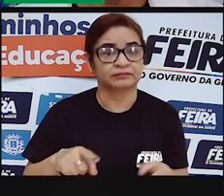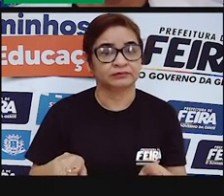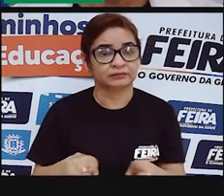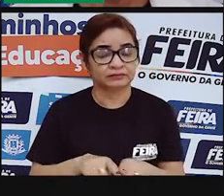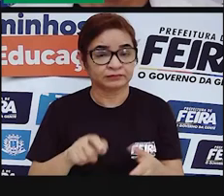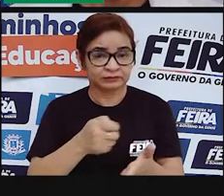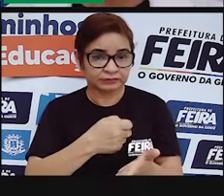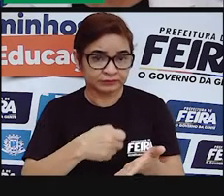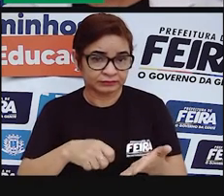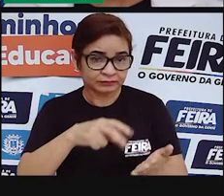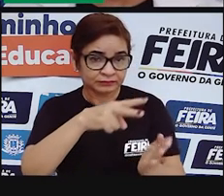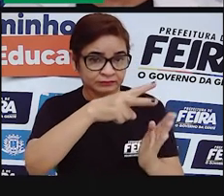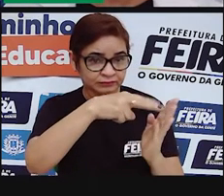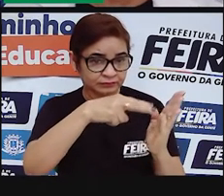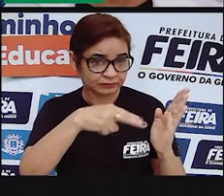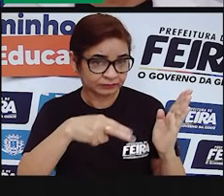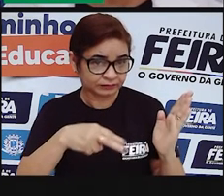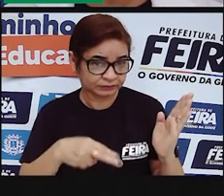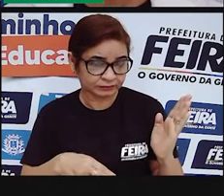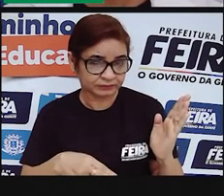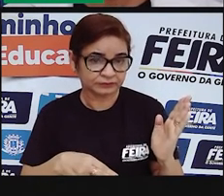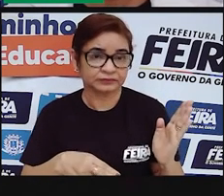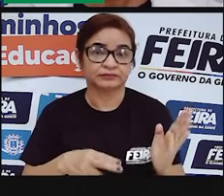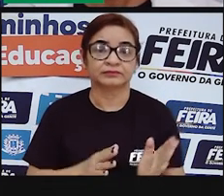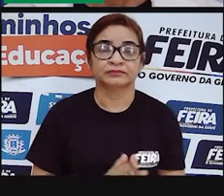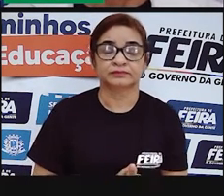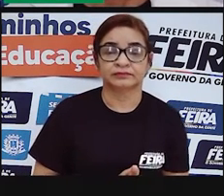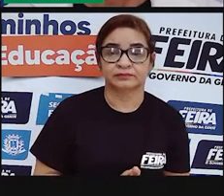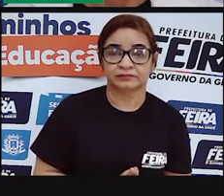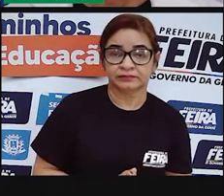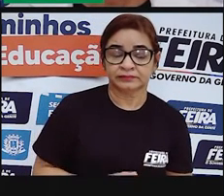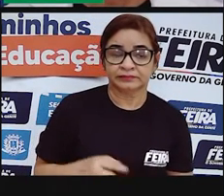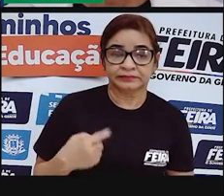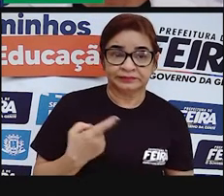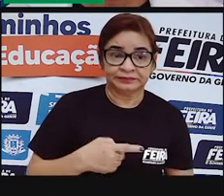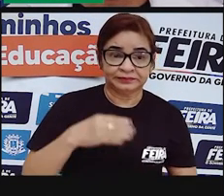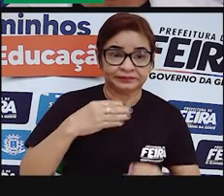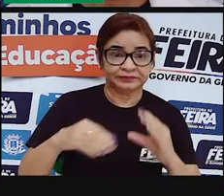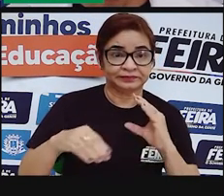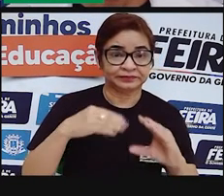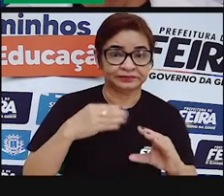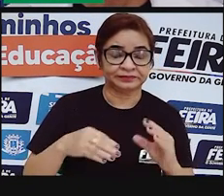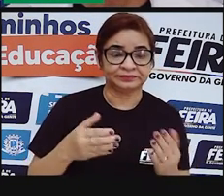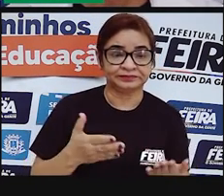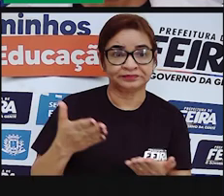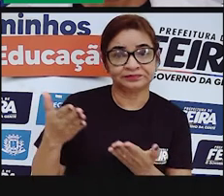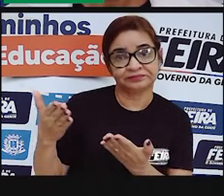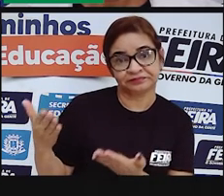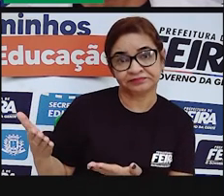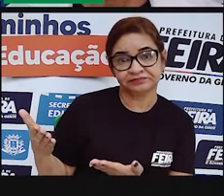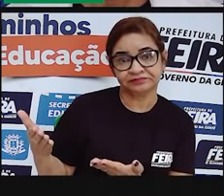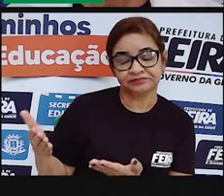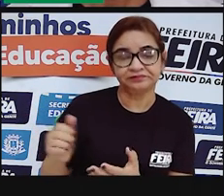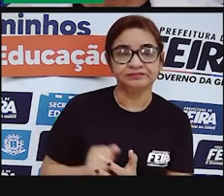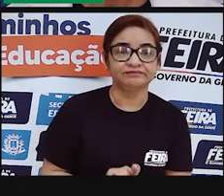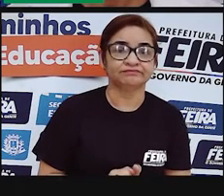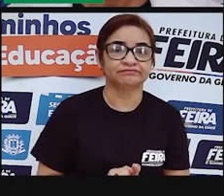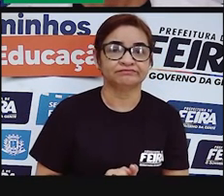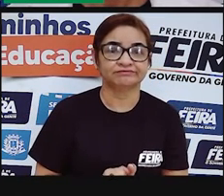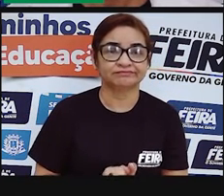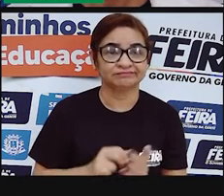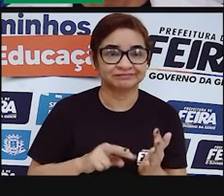ouve, e visual, quando a gente escreve, quando a gente lê, nas expressões que nós utilizamos na nossa